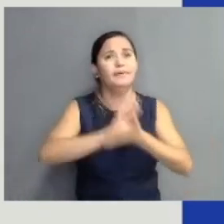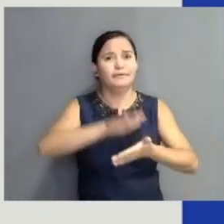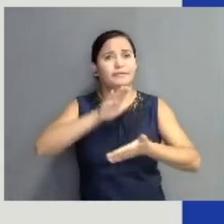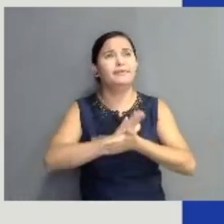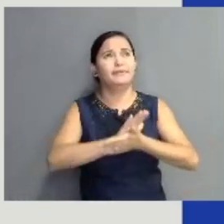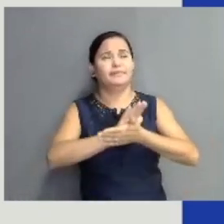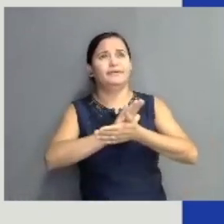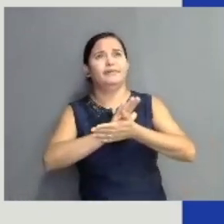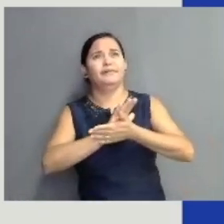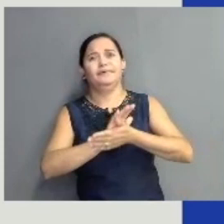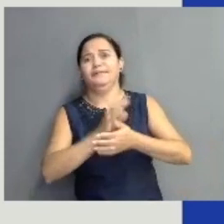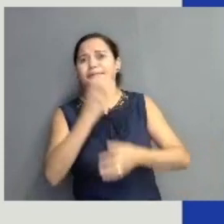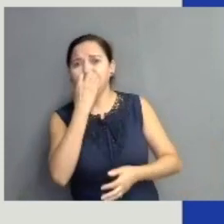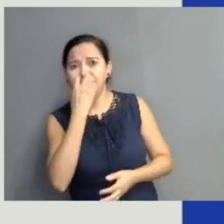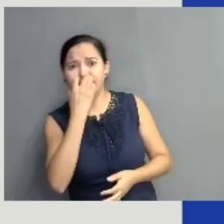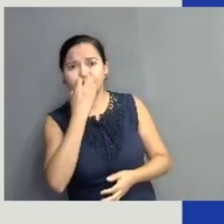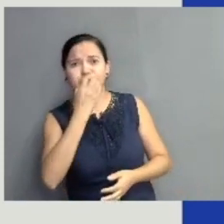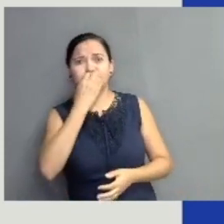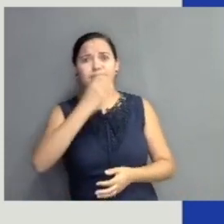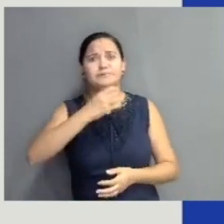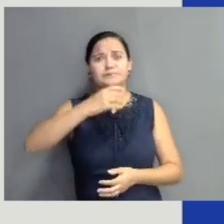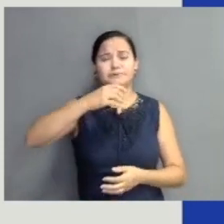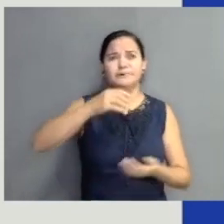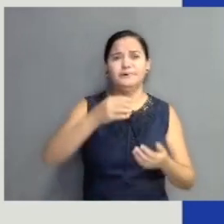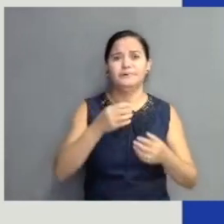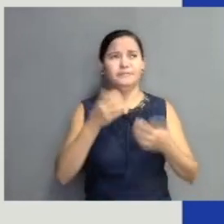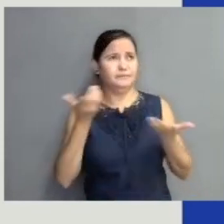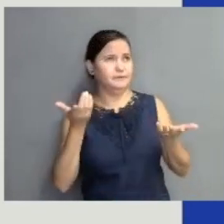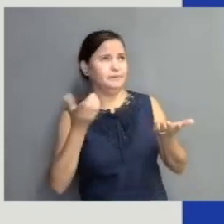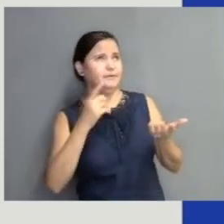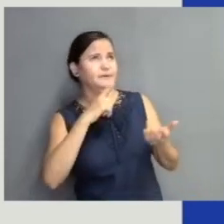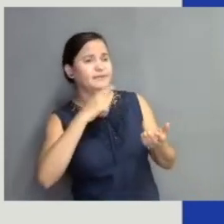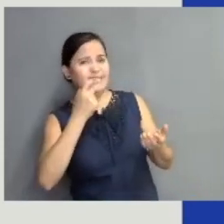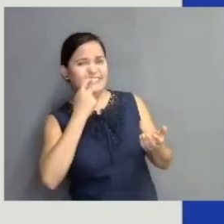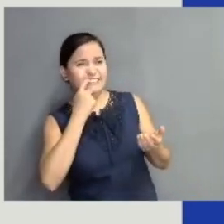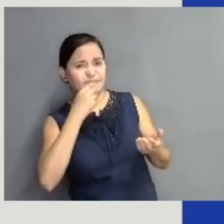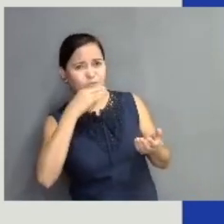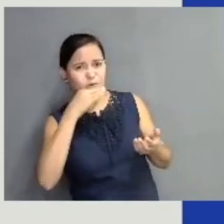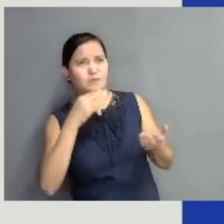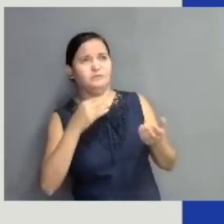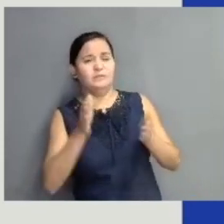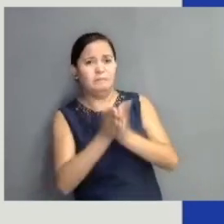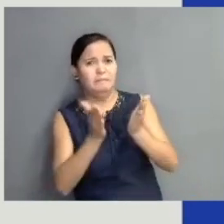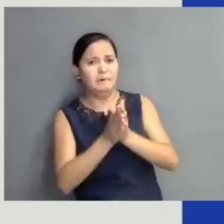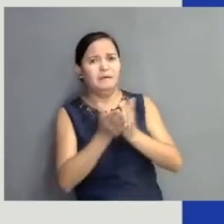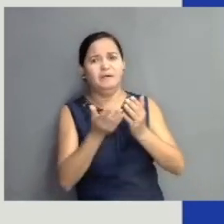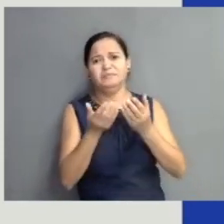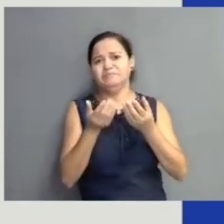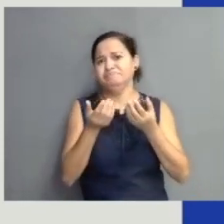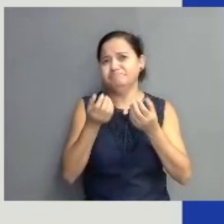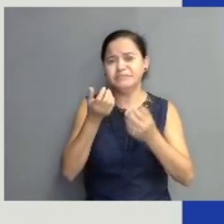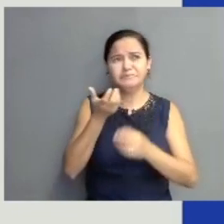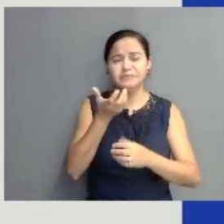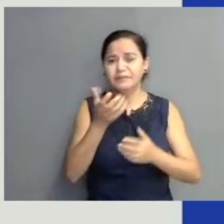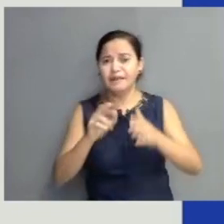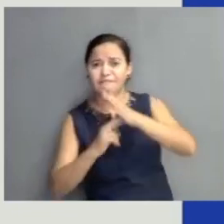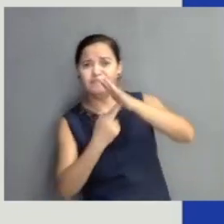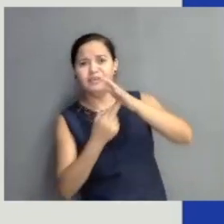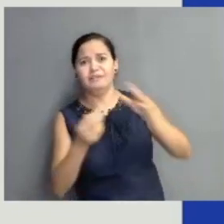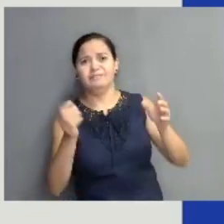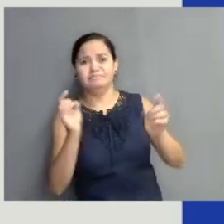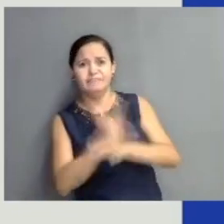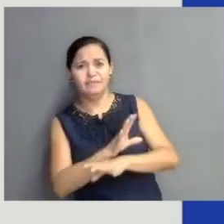cantina, um cachorro arrasta um osso e o pobre atravessa o bolso depois que a feira termina. Um camponês se